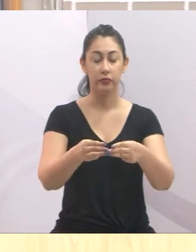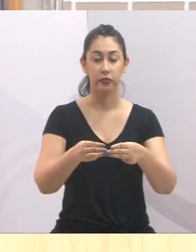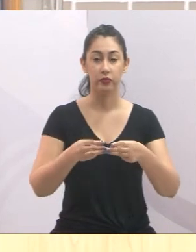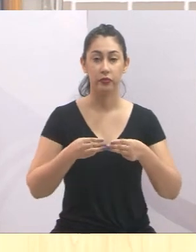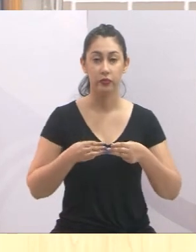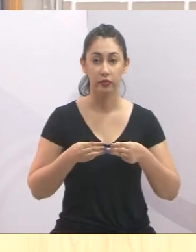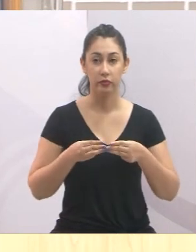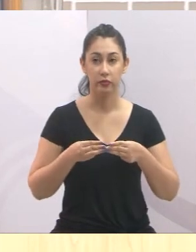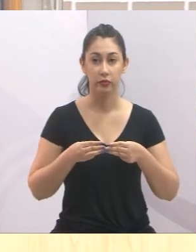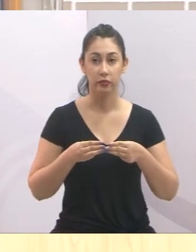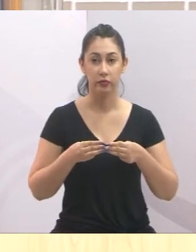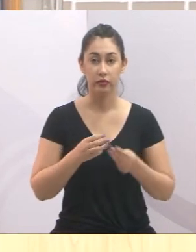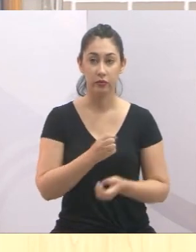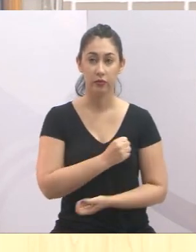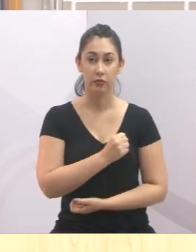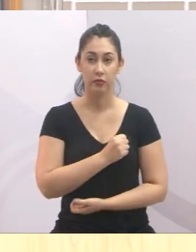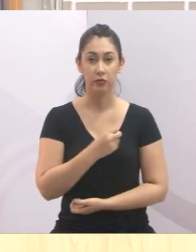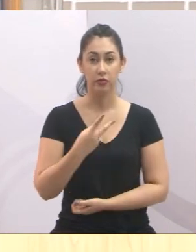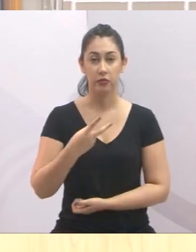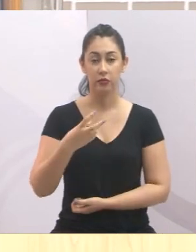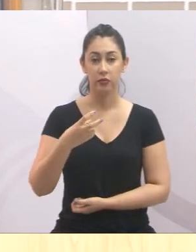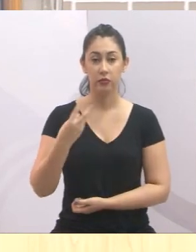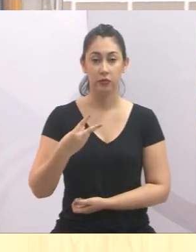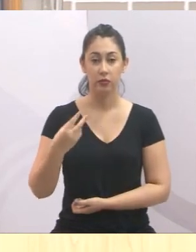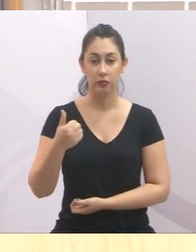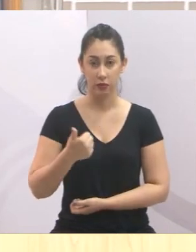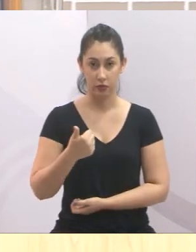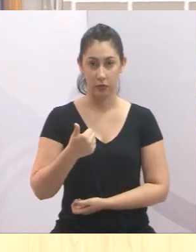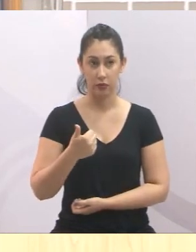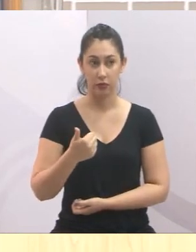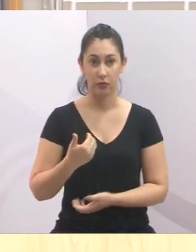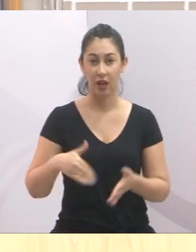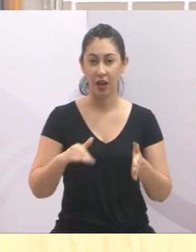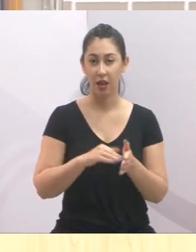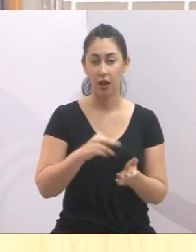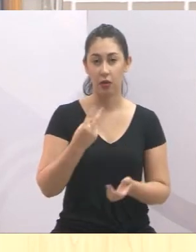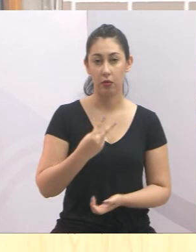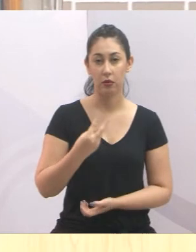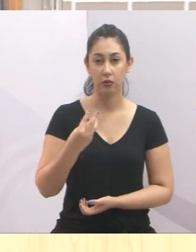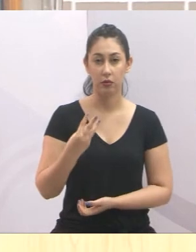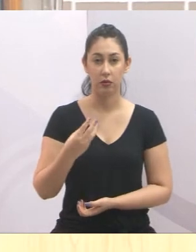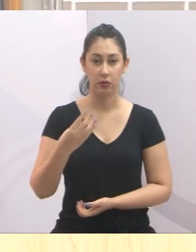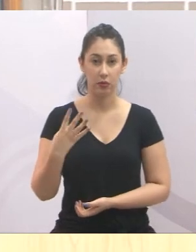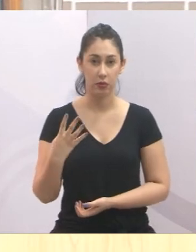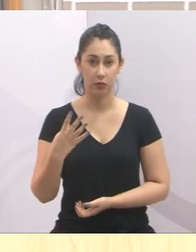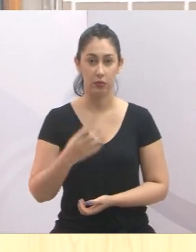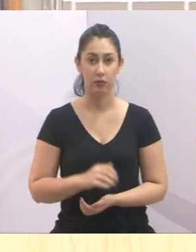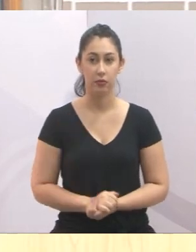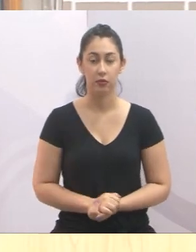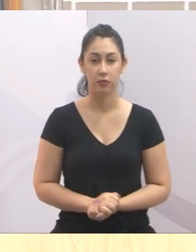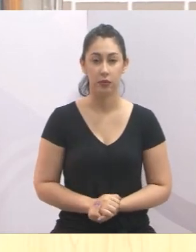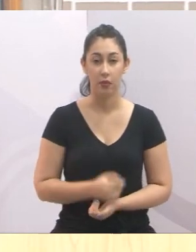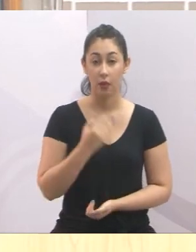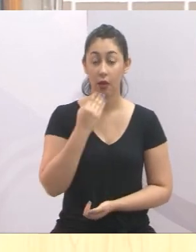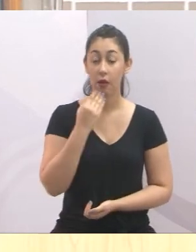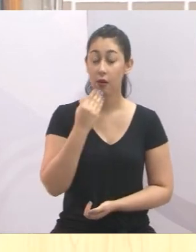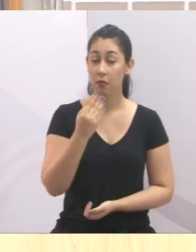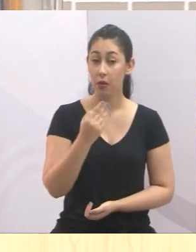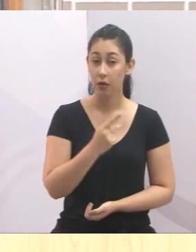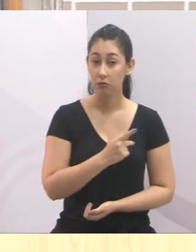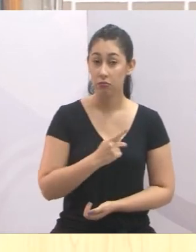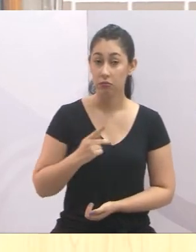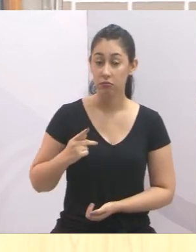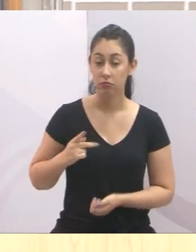Moção do número 221 ao 234. Requeiro ao excelentíssimo